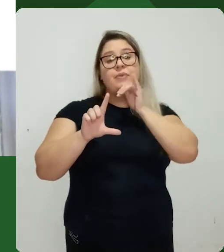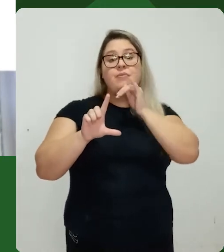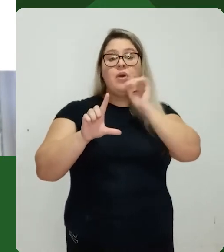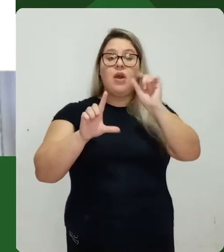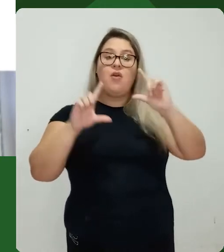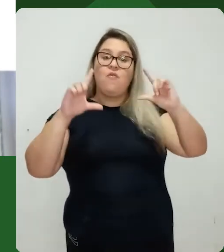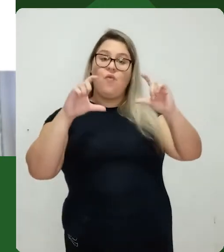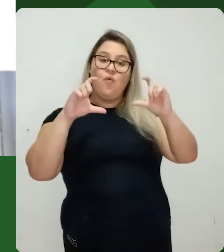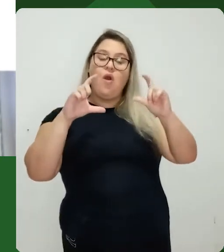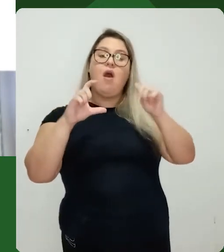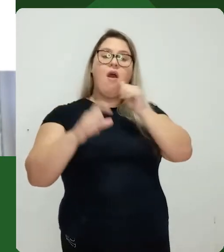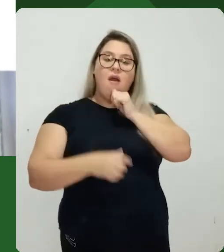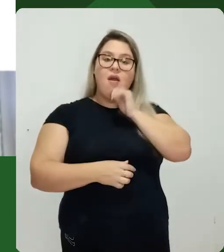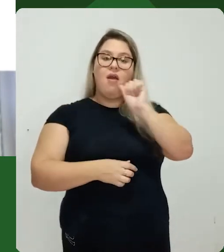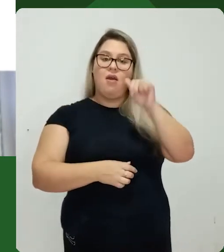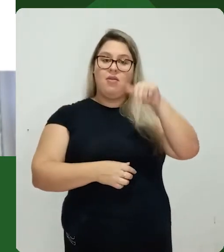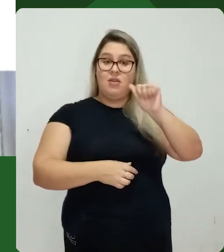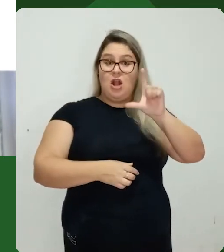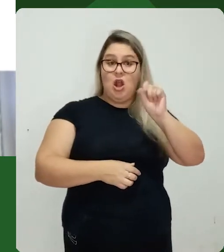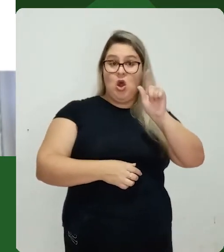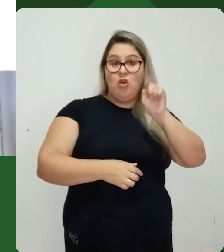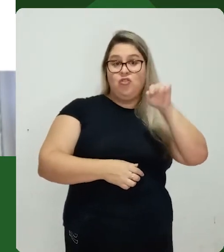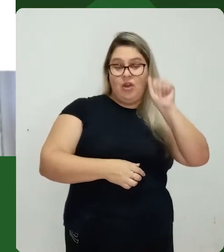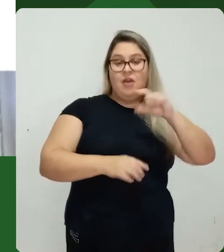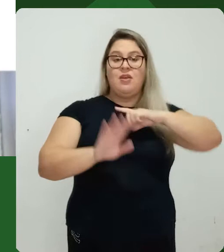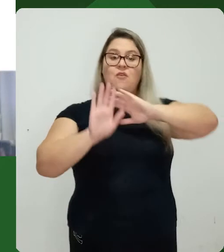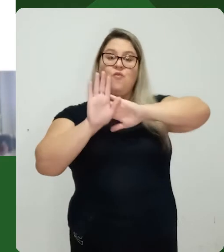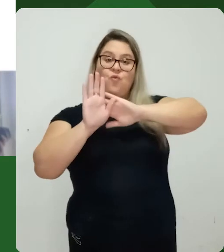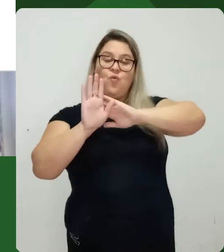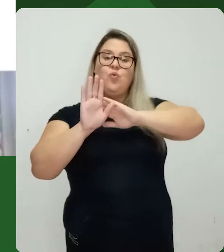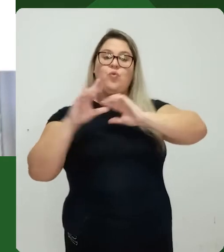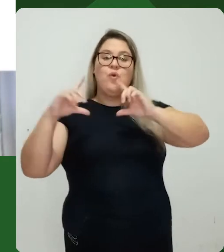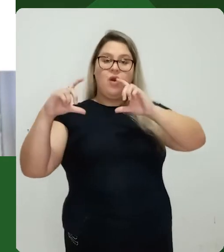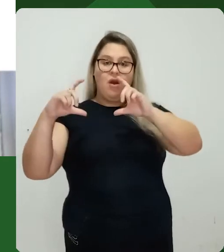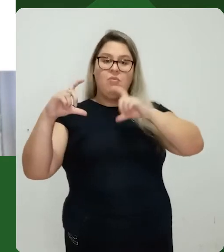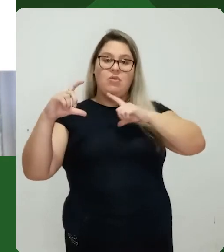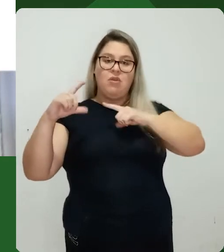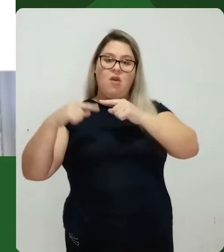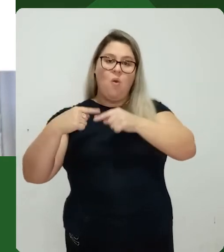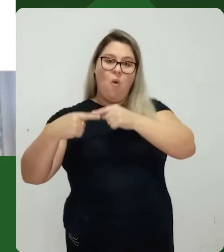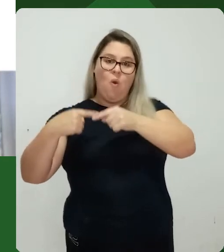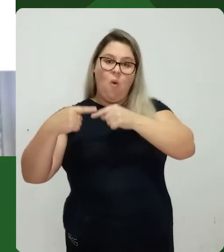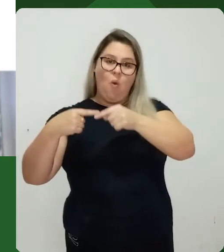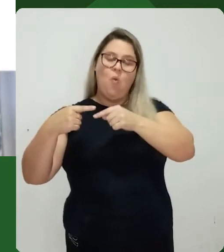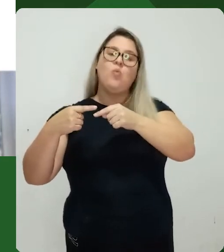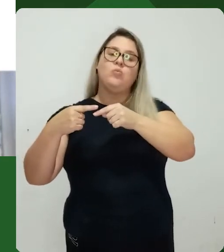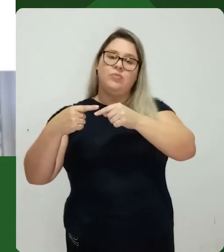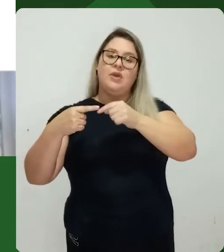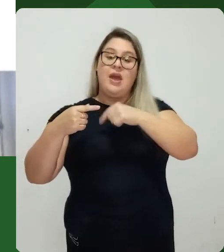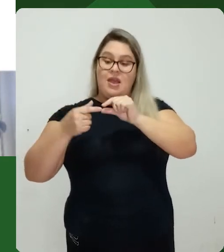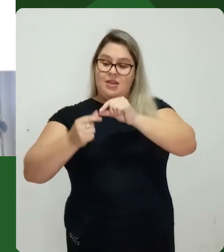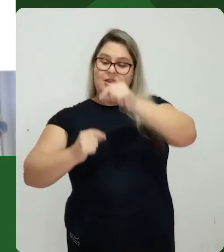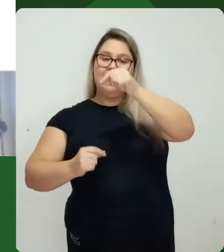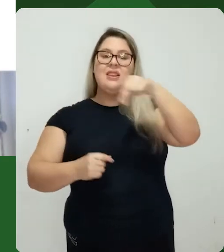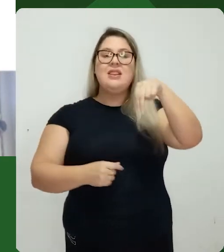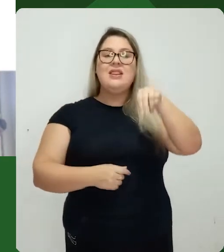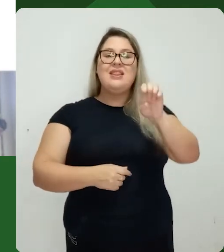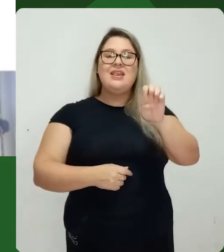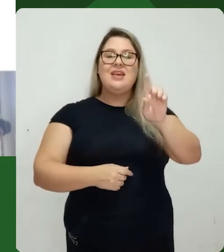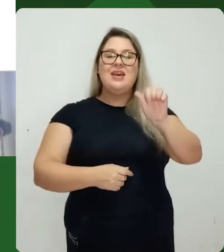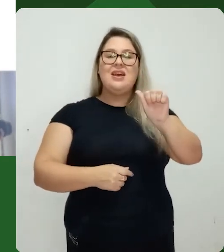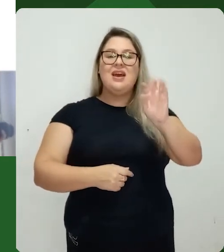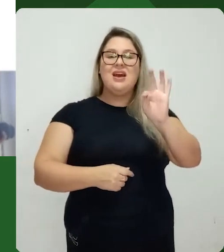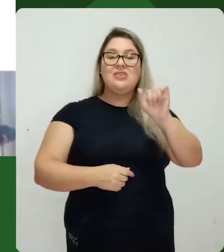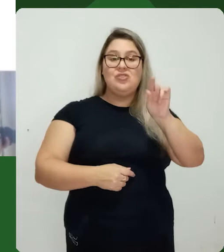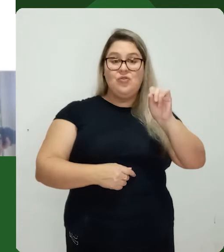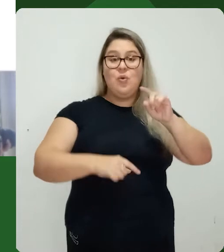né, ou quem ainda fotografa com fotografia analógica, aqui no fundo da câmera fica colocado o rolo de filme, né, então o negativo,